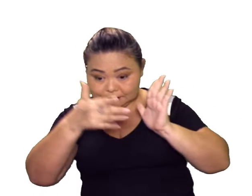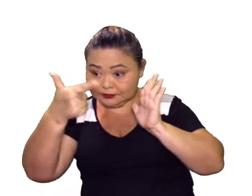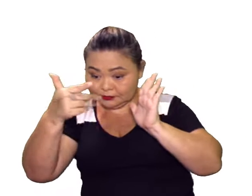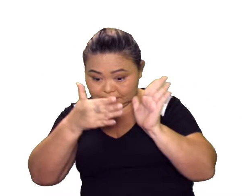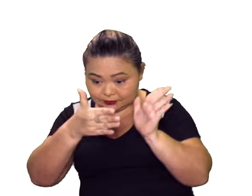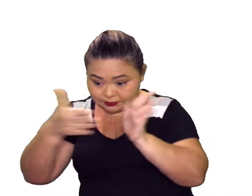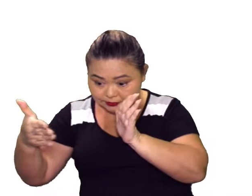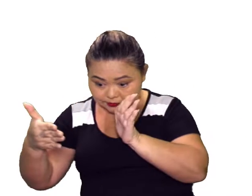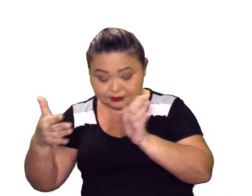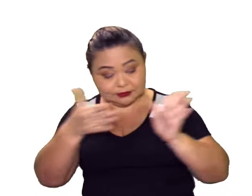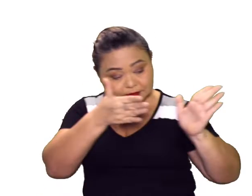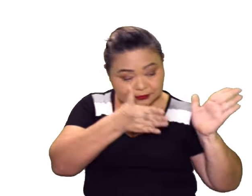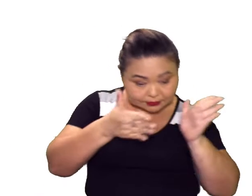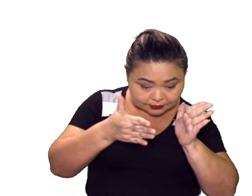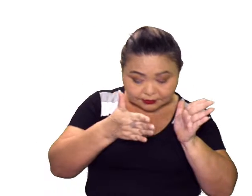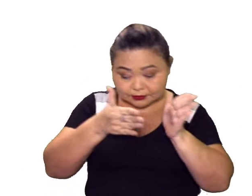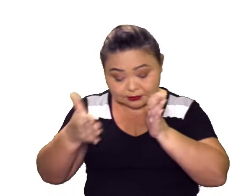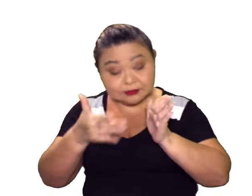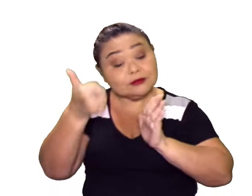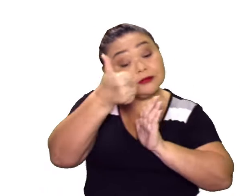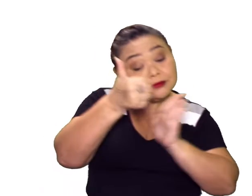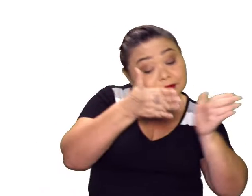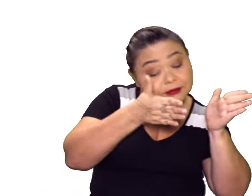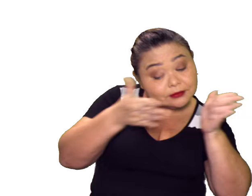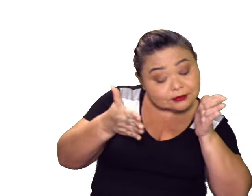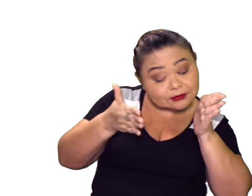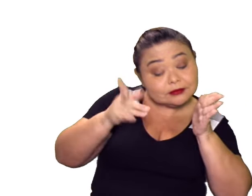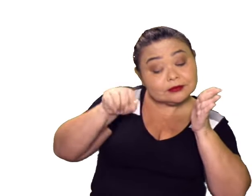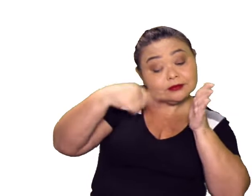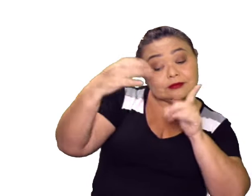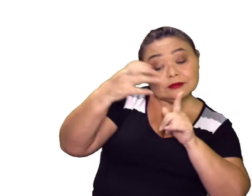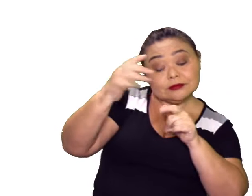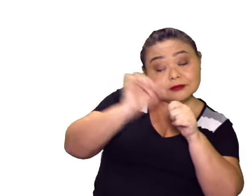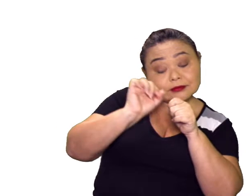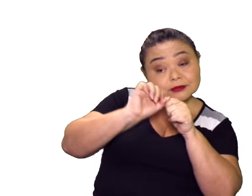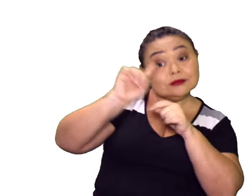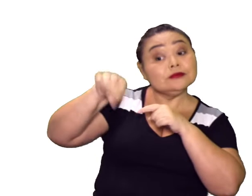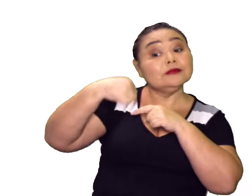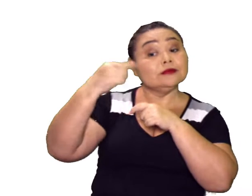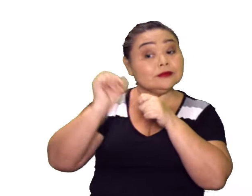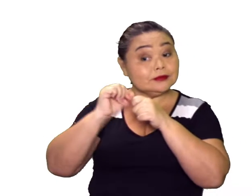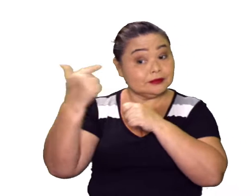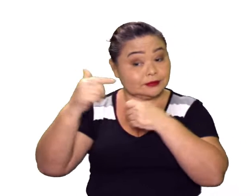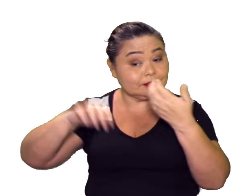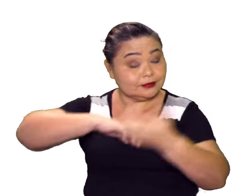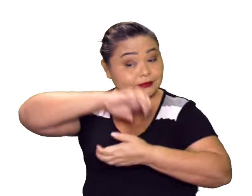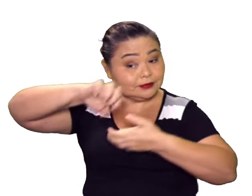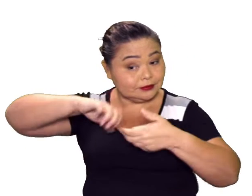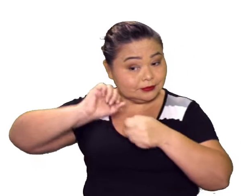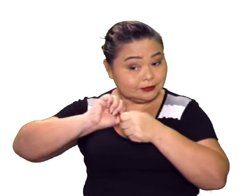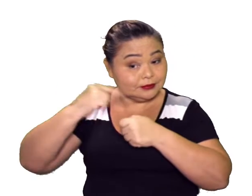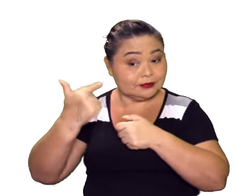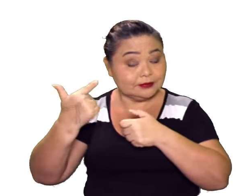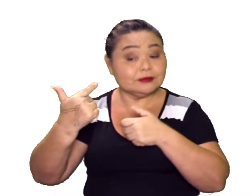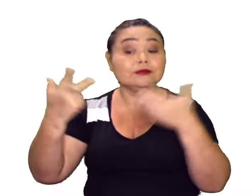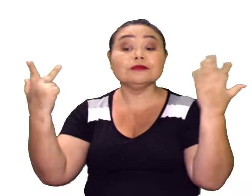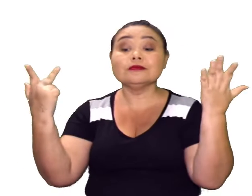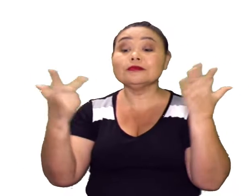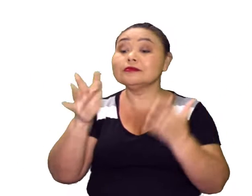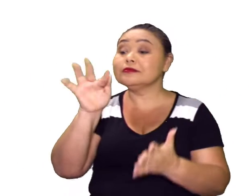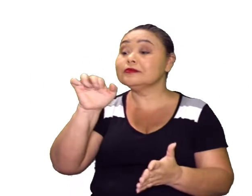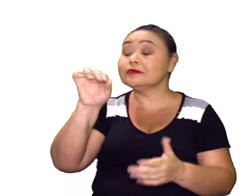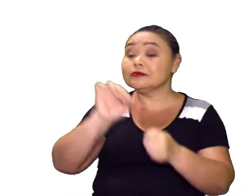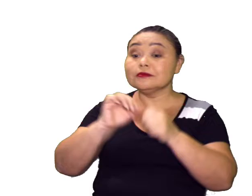e o segundo ciclo da borracha. Primeiro ciclo influenciado pela segunda revolução industrial, quando